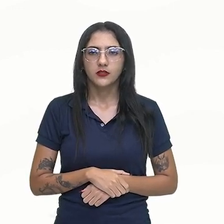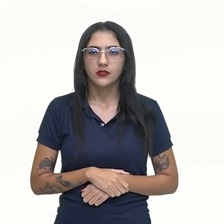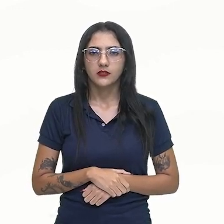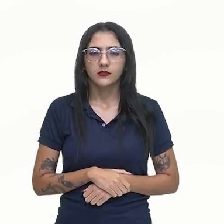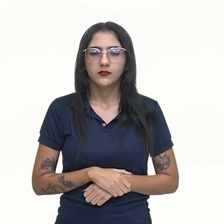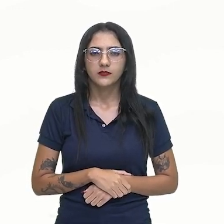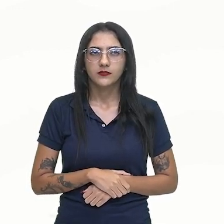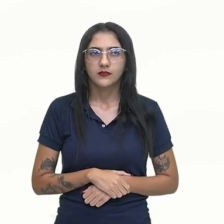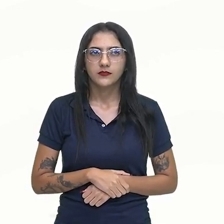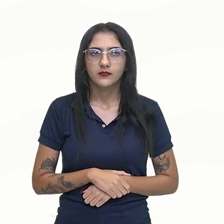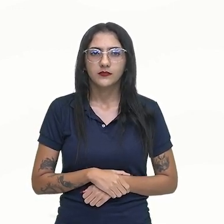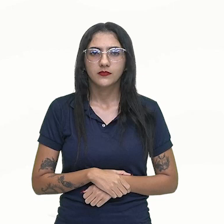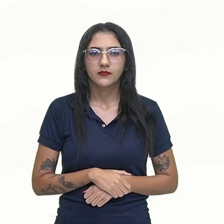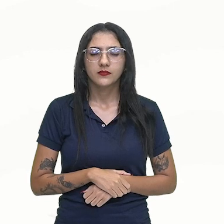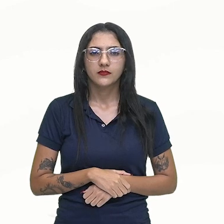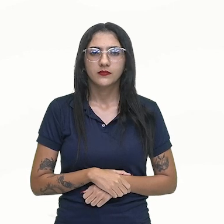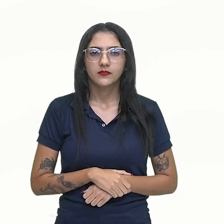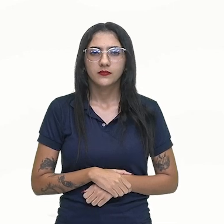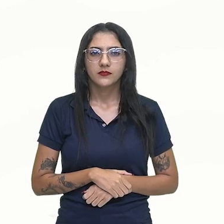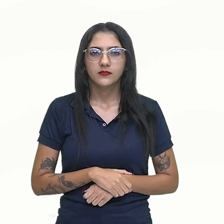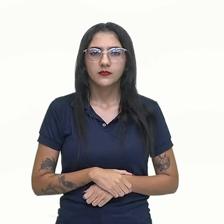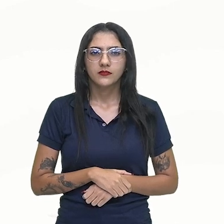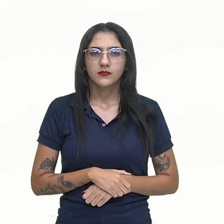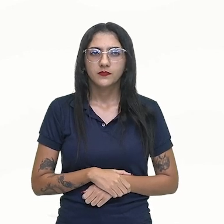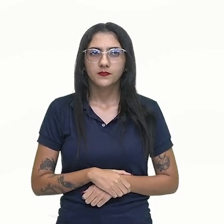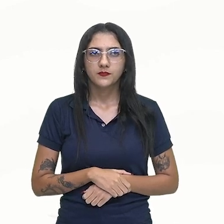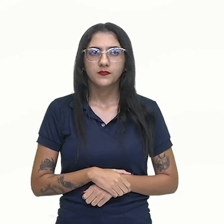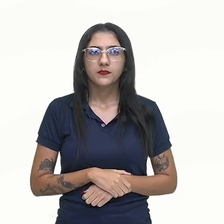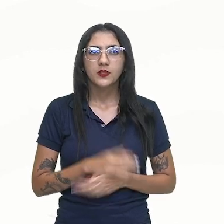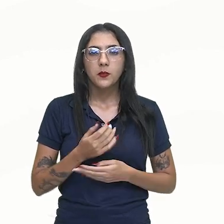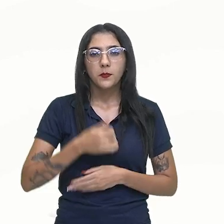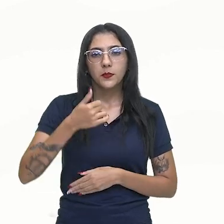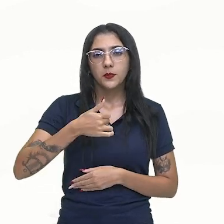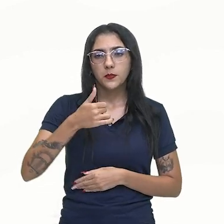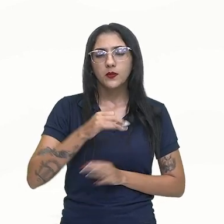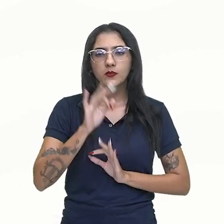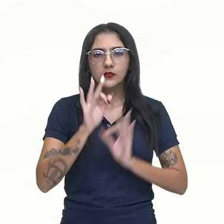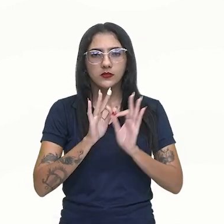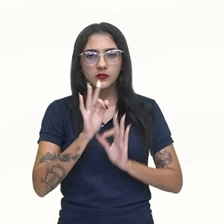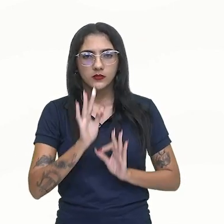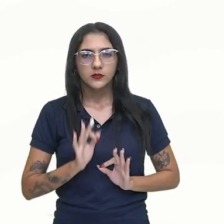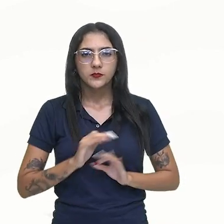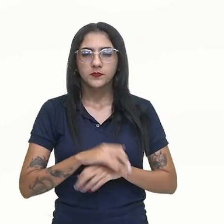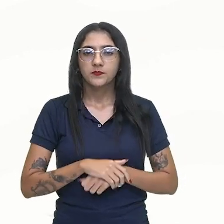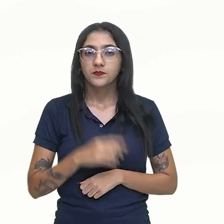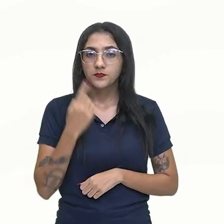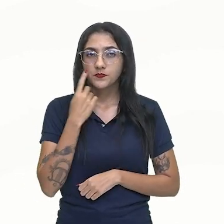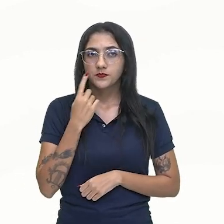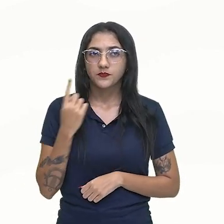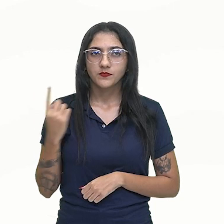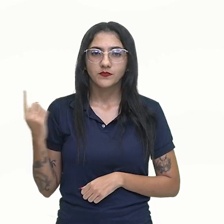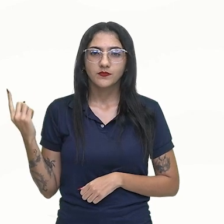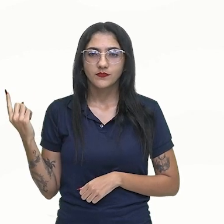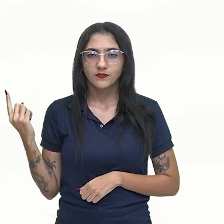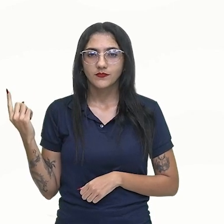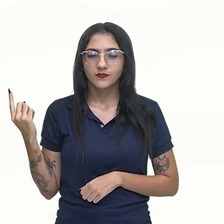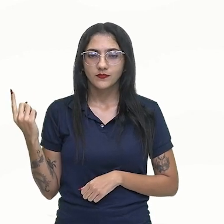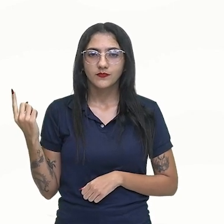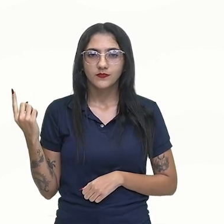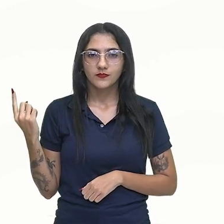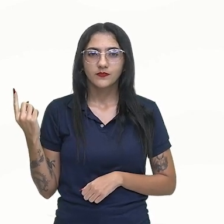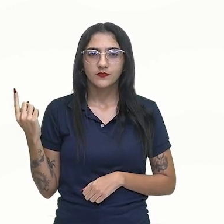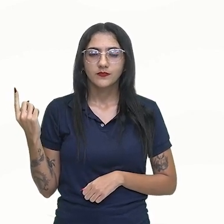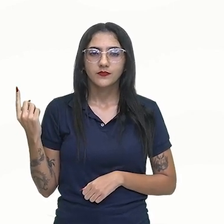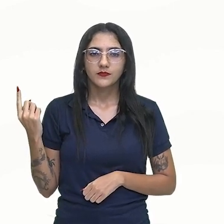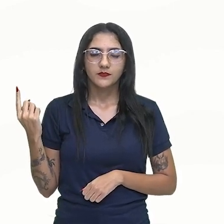Então, a primeira unidade para a esquerda vai ser o decímetro cúbico. Então, 3 casas para a esquerda, bem aqui,